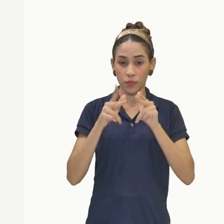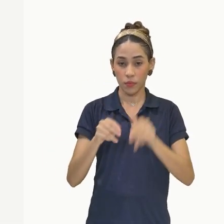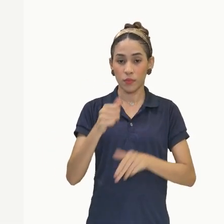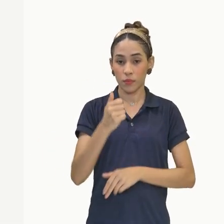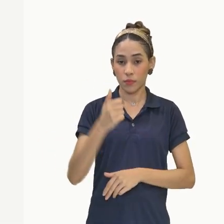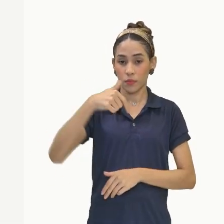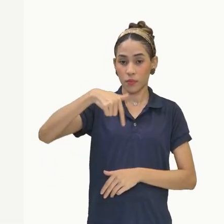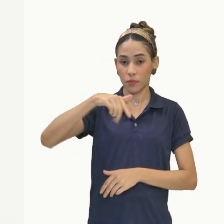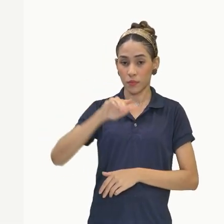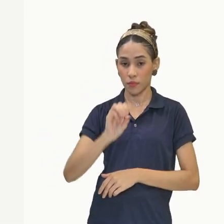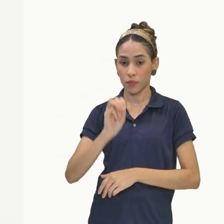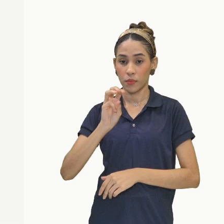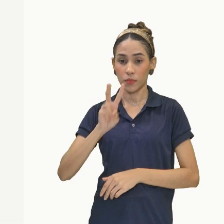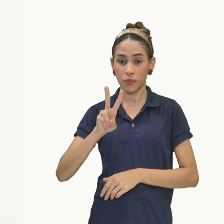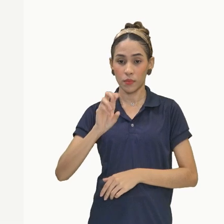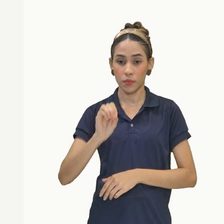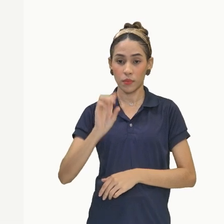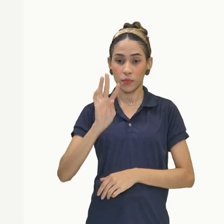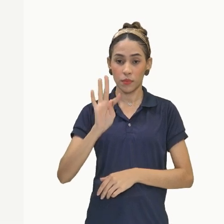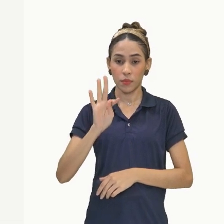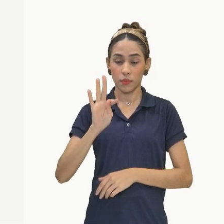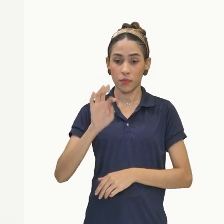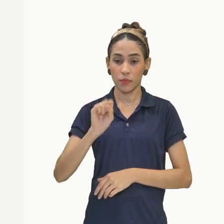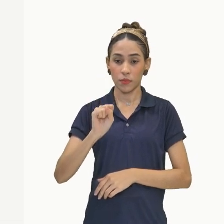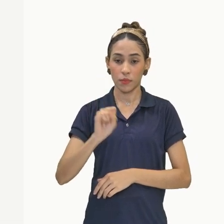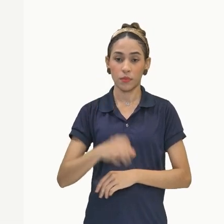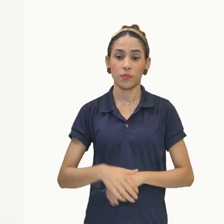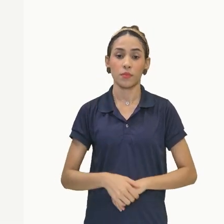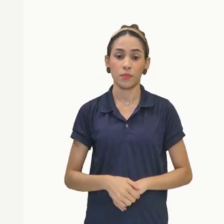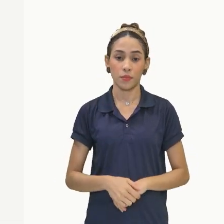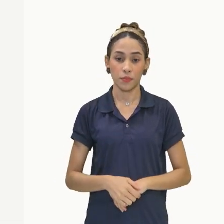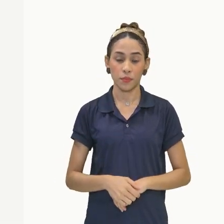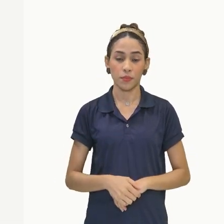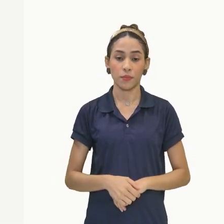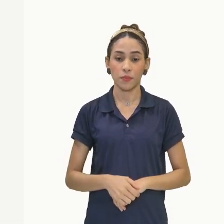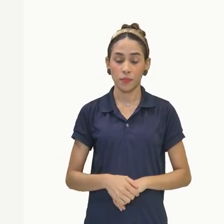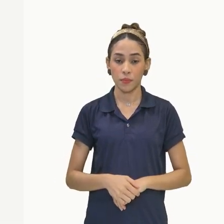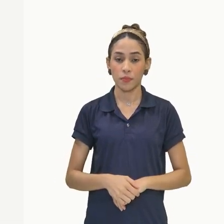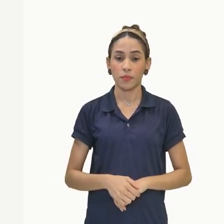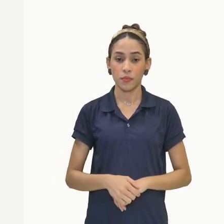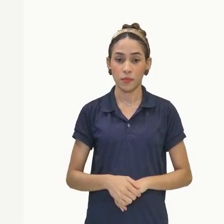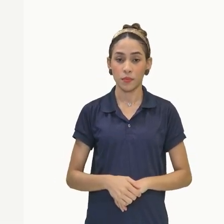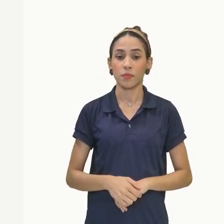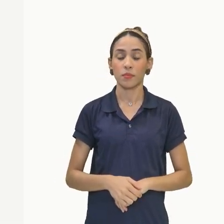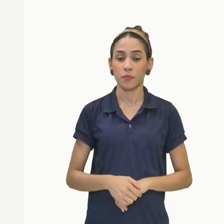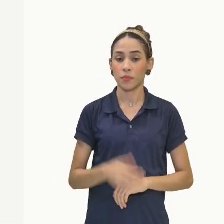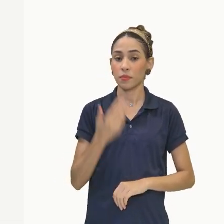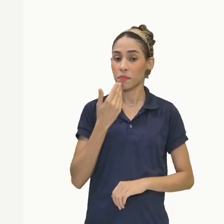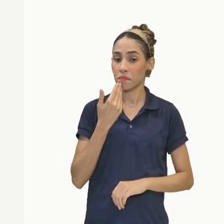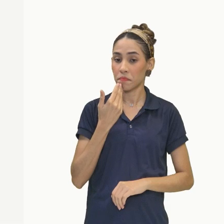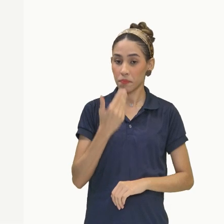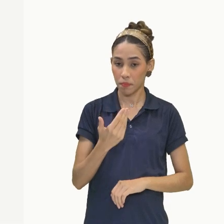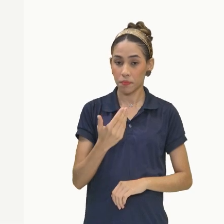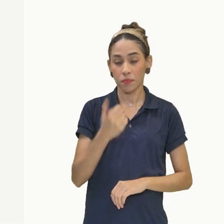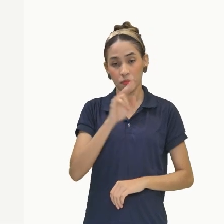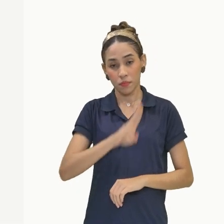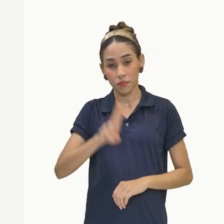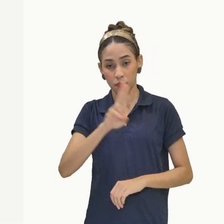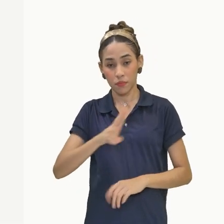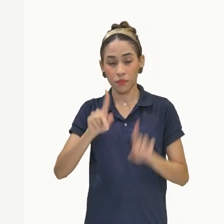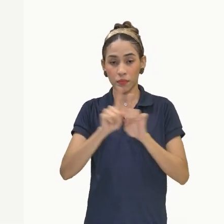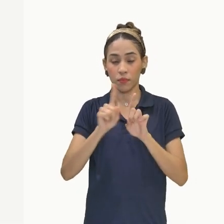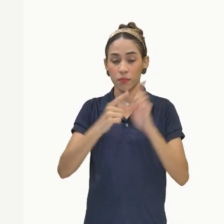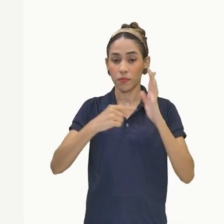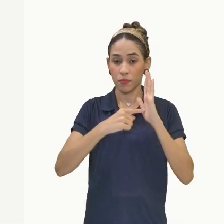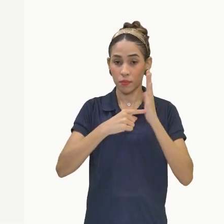eletromotriz, ela é de 170 volts. É o que o nosso motor utiliza para funcionar,